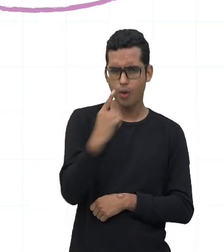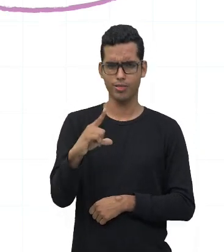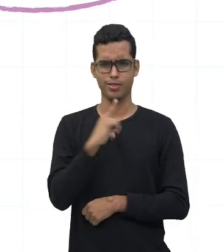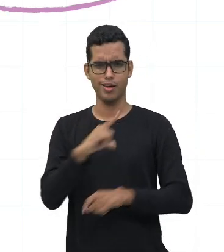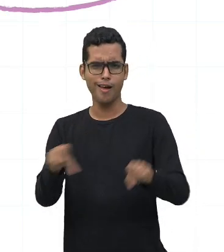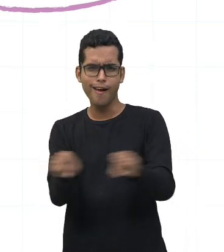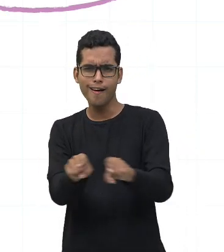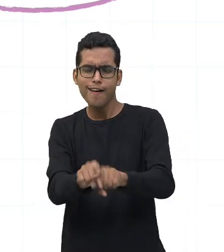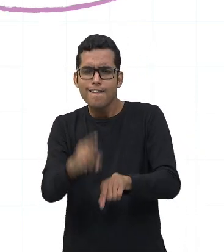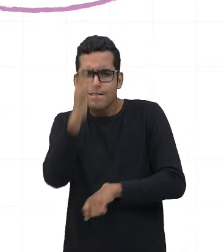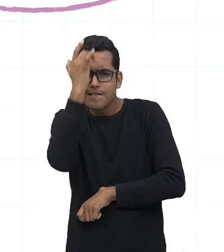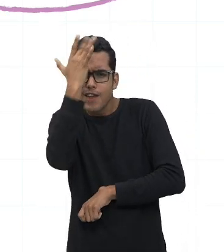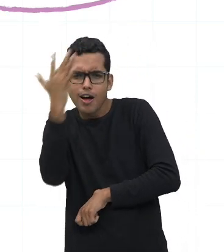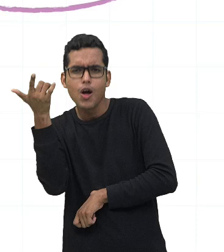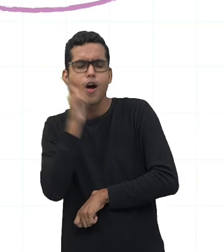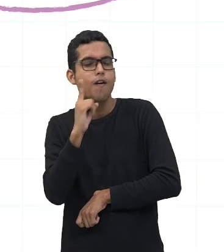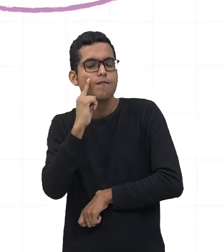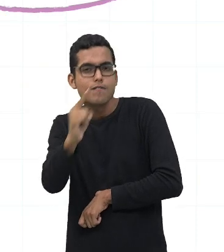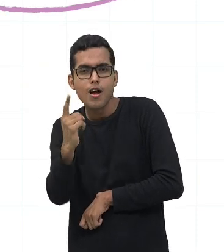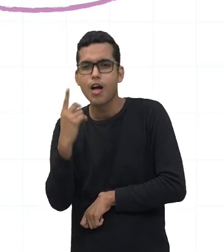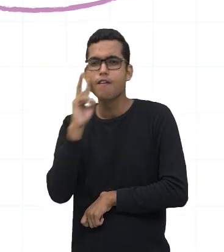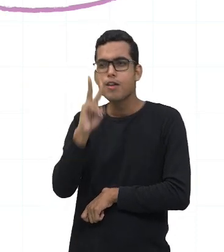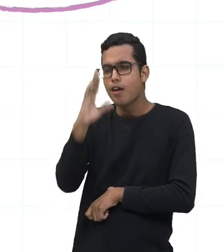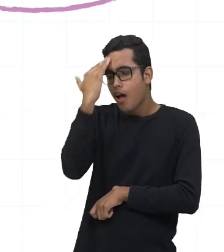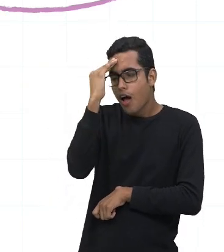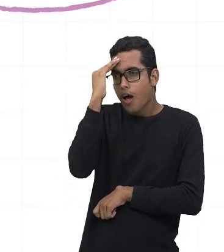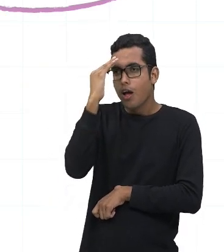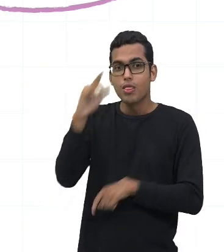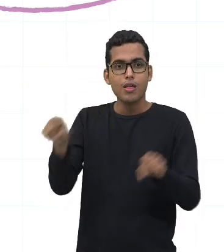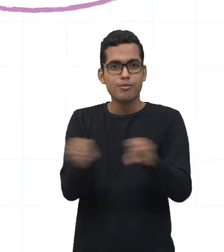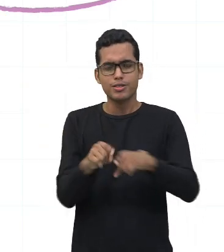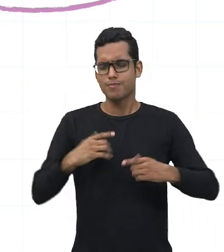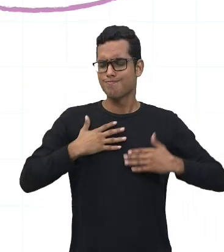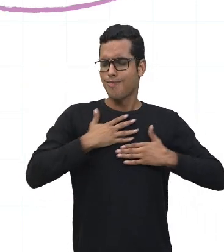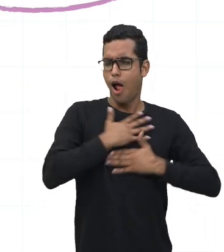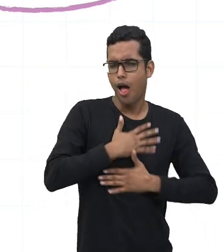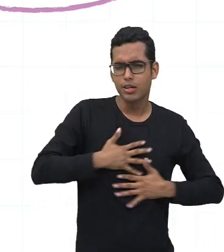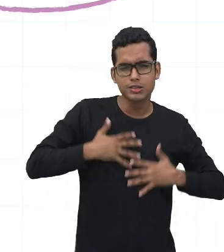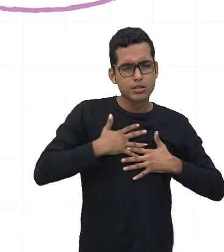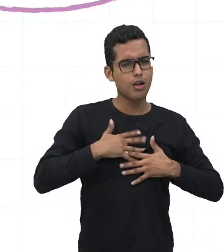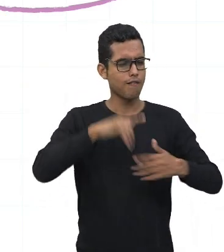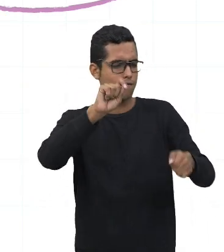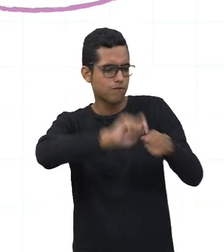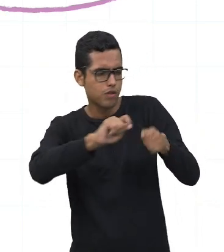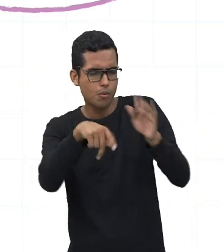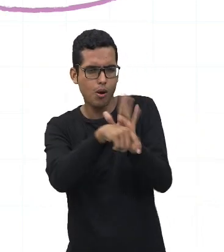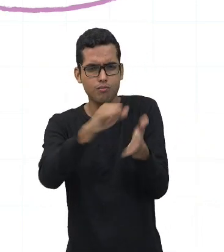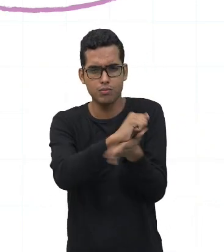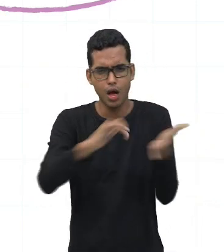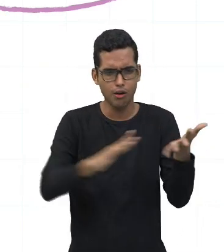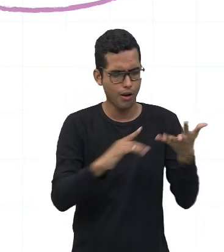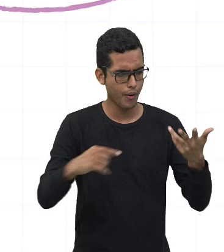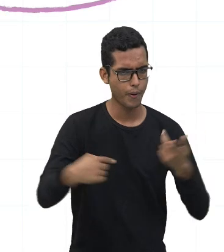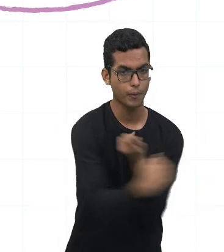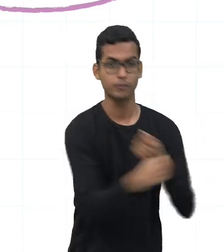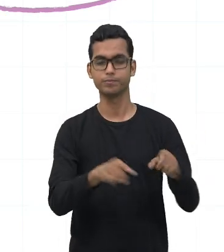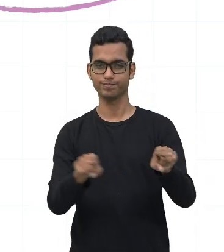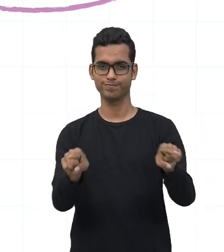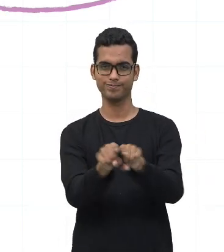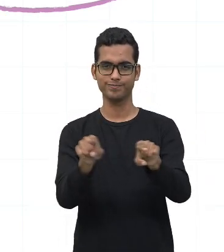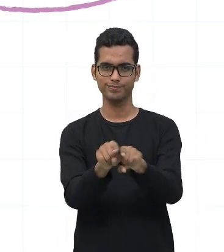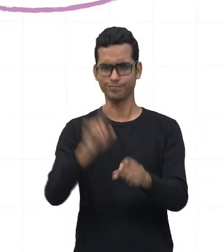mais facilidade, têm mais prazer em desenvolver as atividades. Não é verdade? Aí vocês